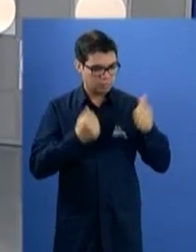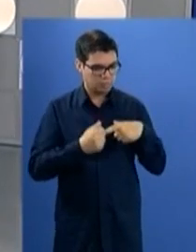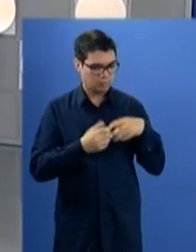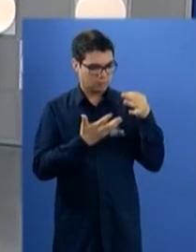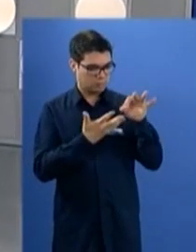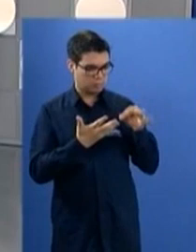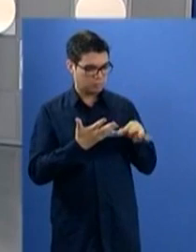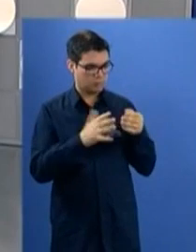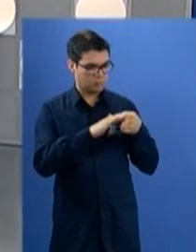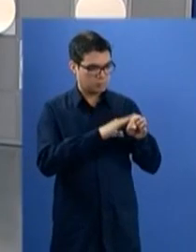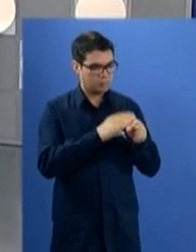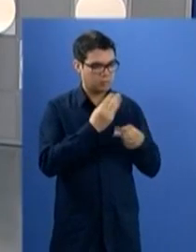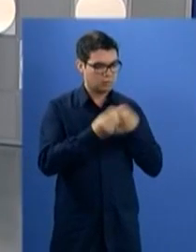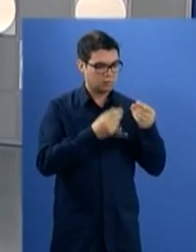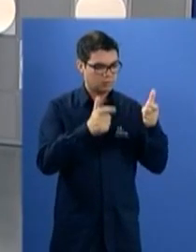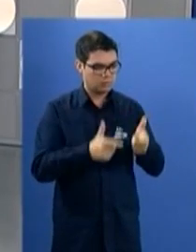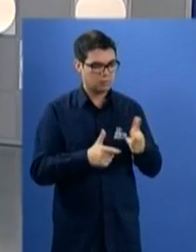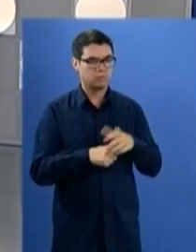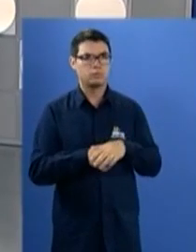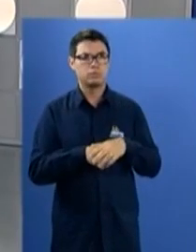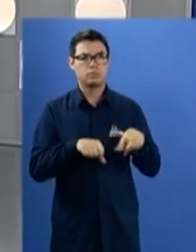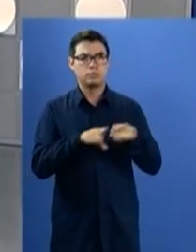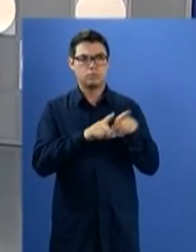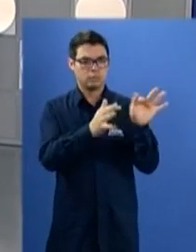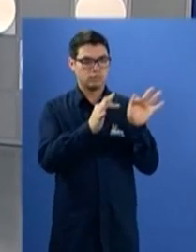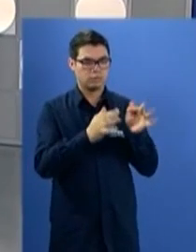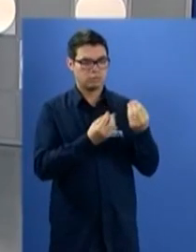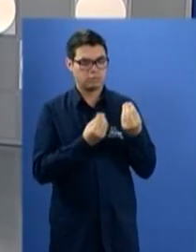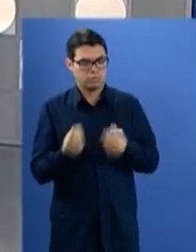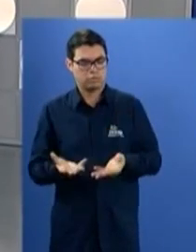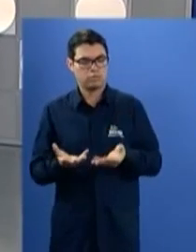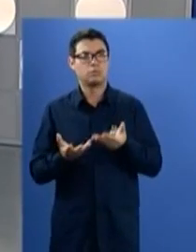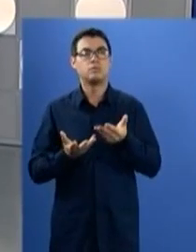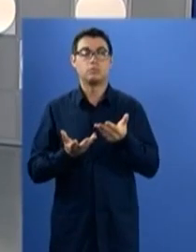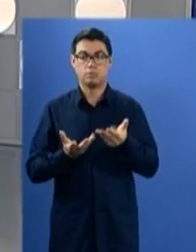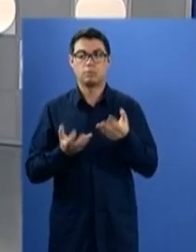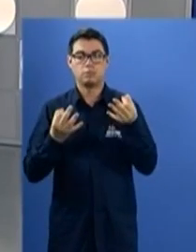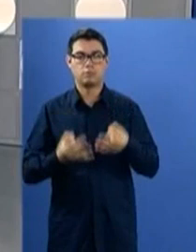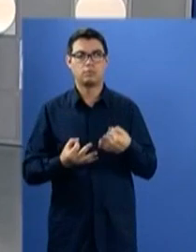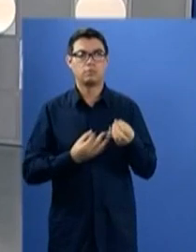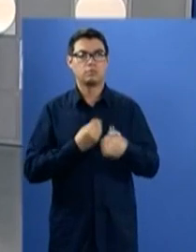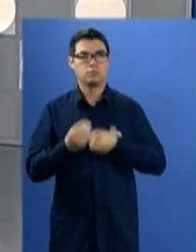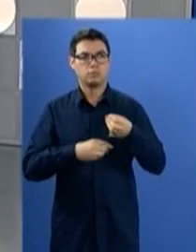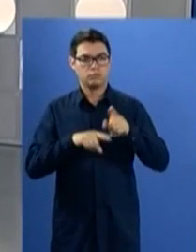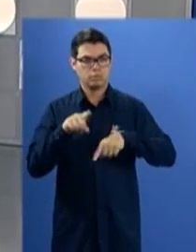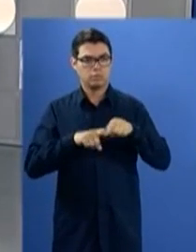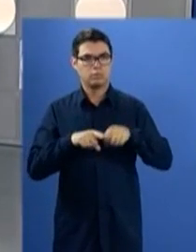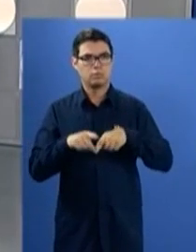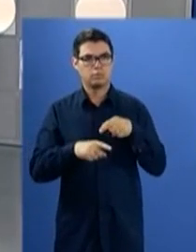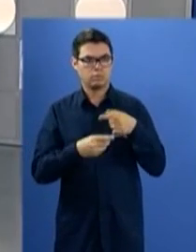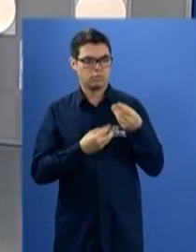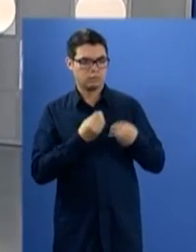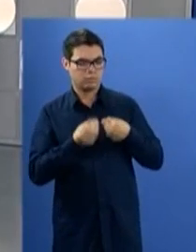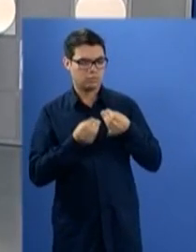do armazenamento, a pontualidade do fornecedor. Os materiais descritos no processo, será que